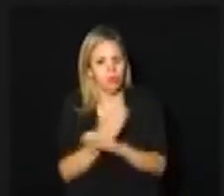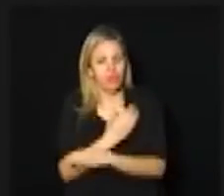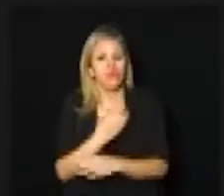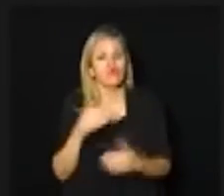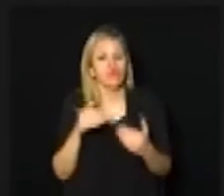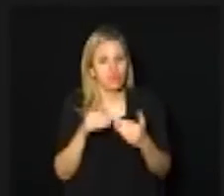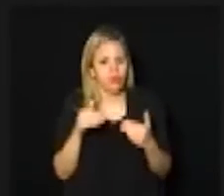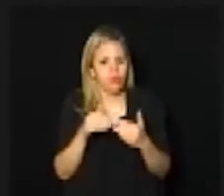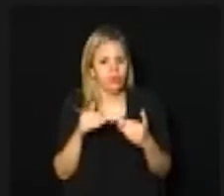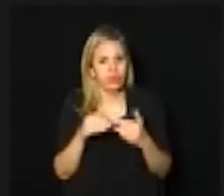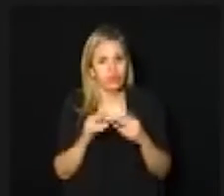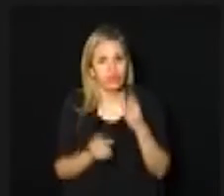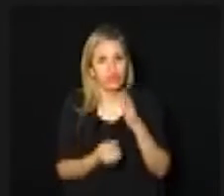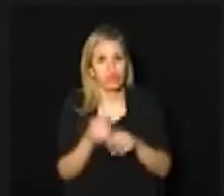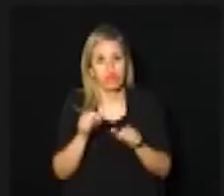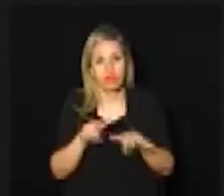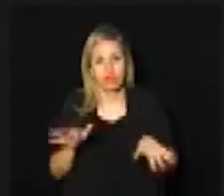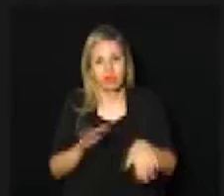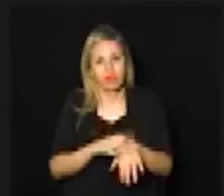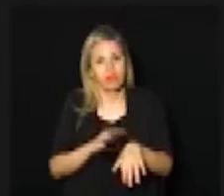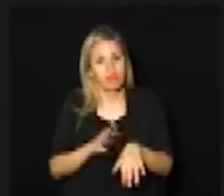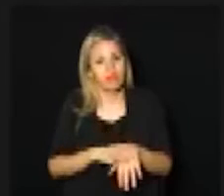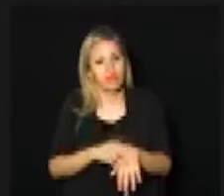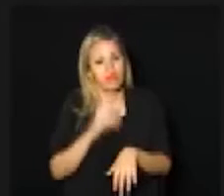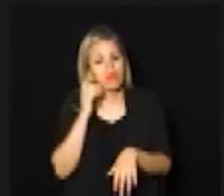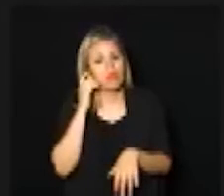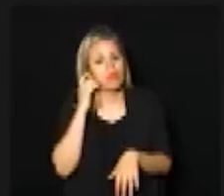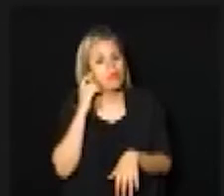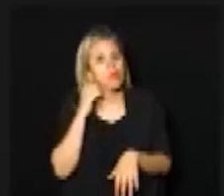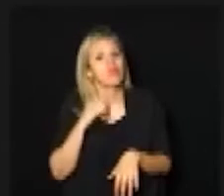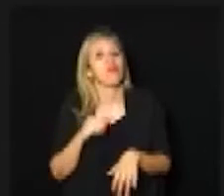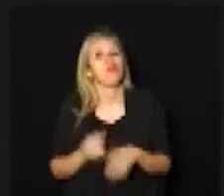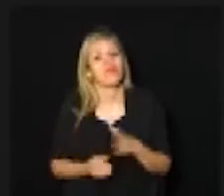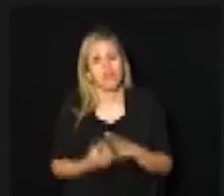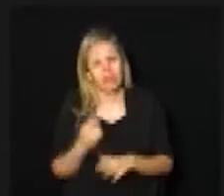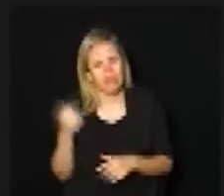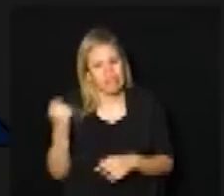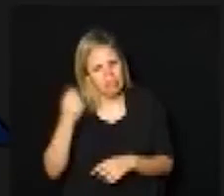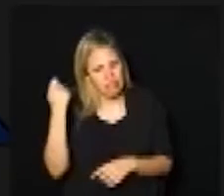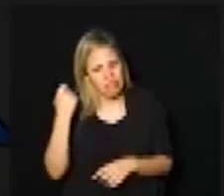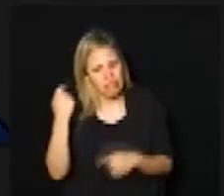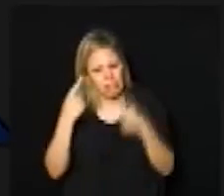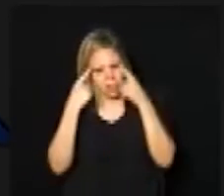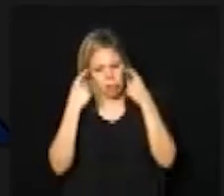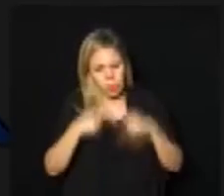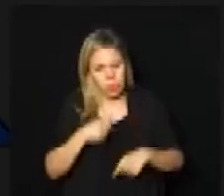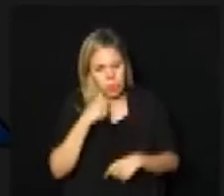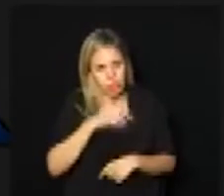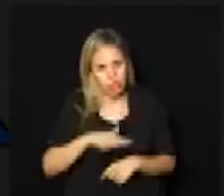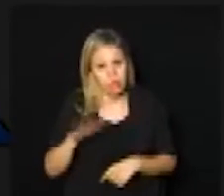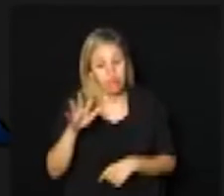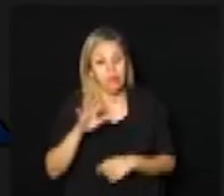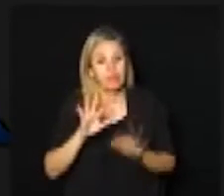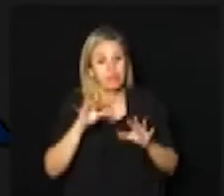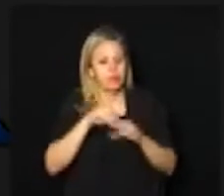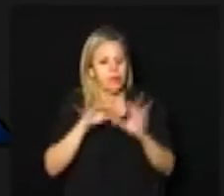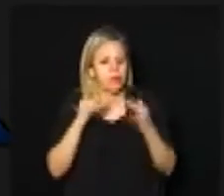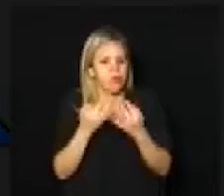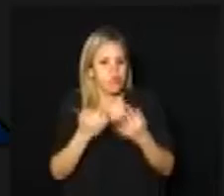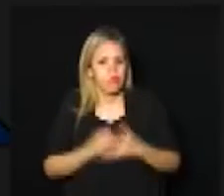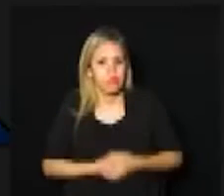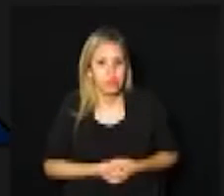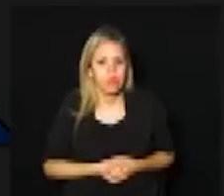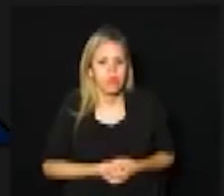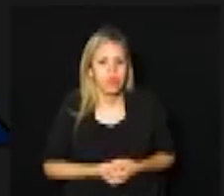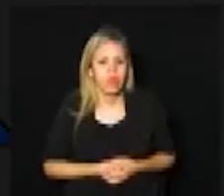que a pandemia acirra e acentua a situação já muito grave de violência contra a mulher, violência doméstica, né? Então,